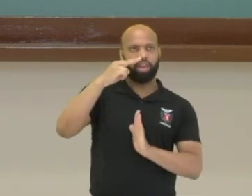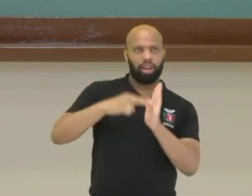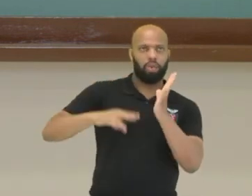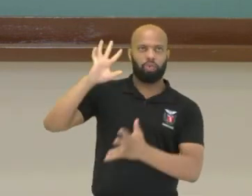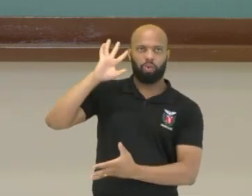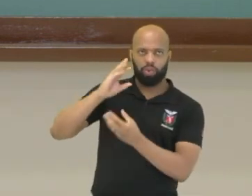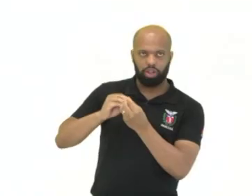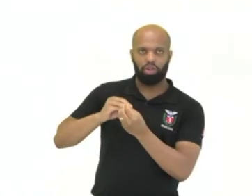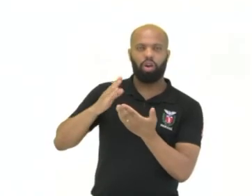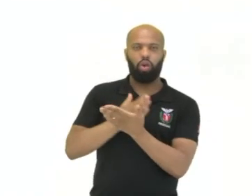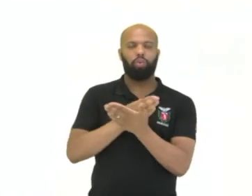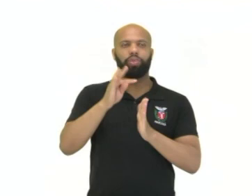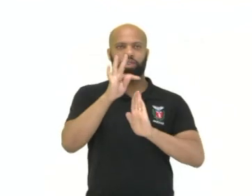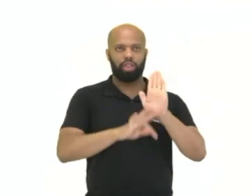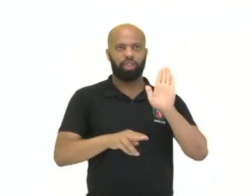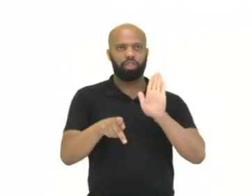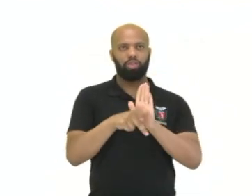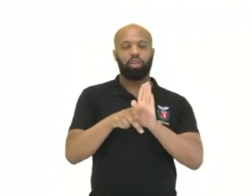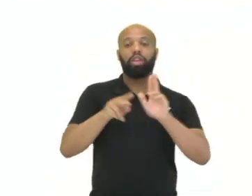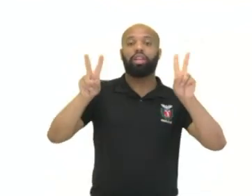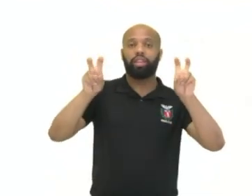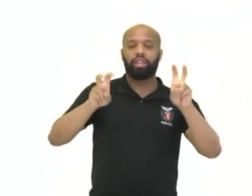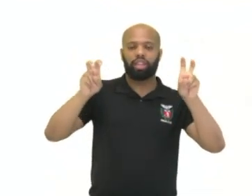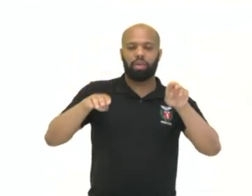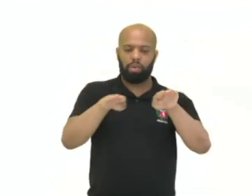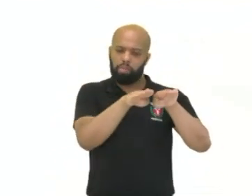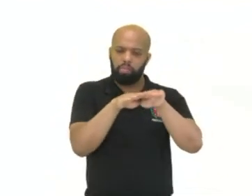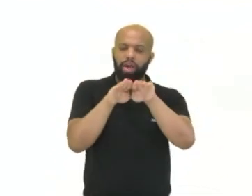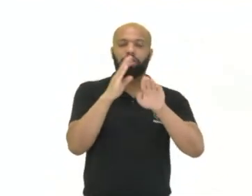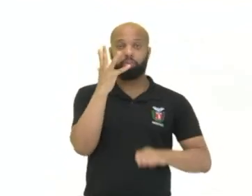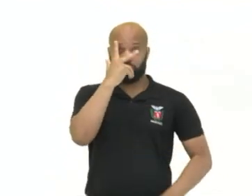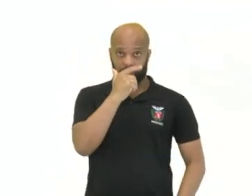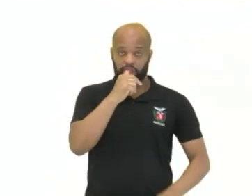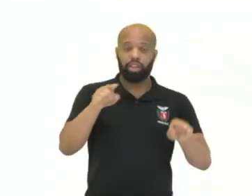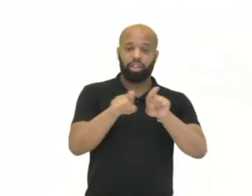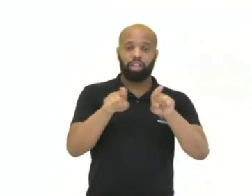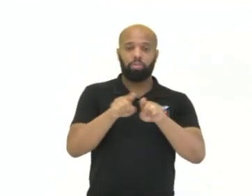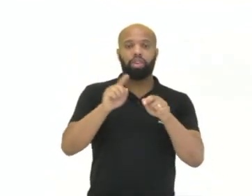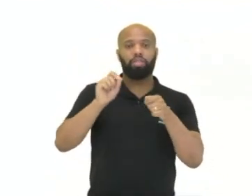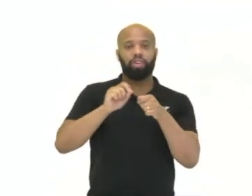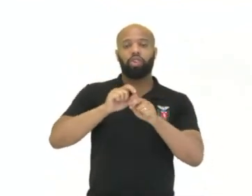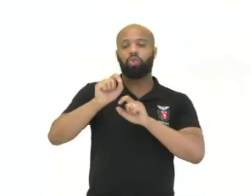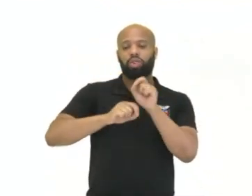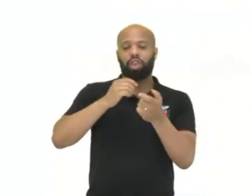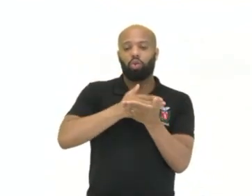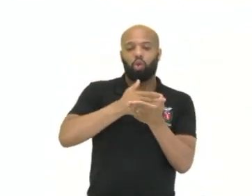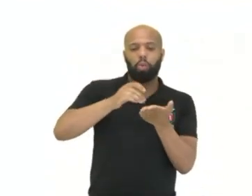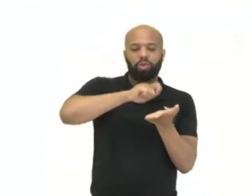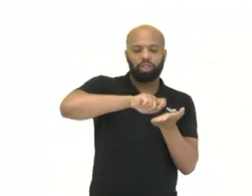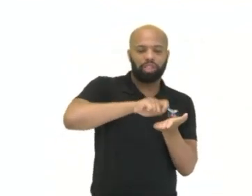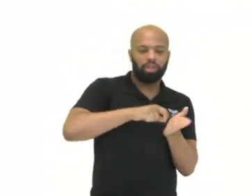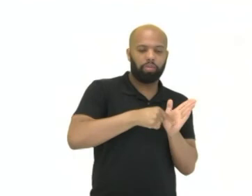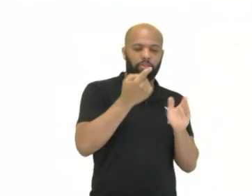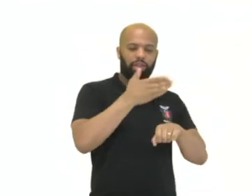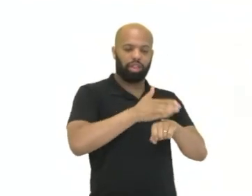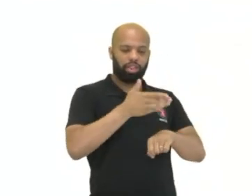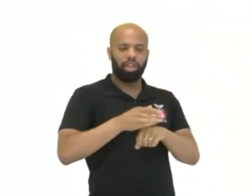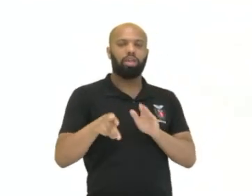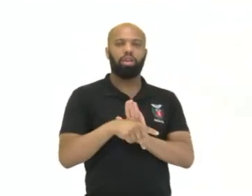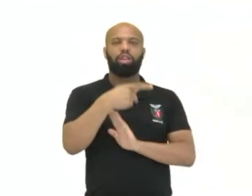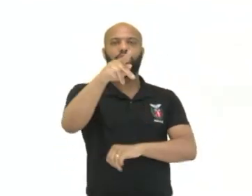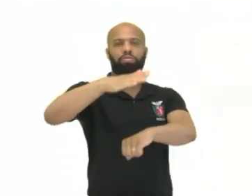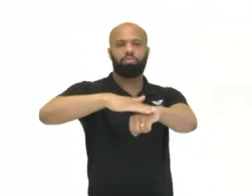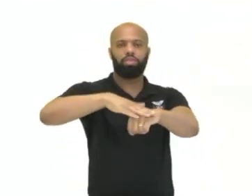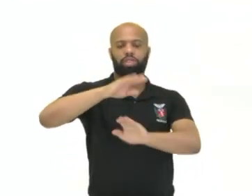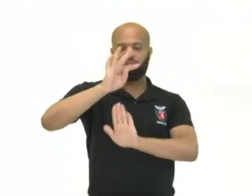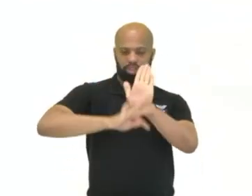e interpretamos alguns textos sobre a temática dos padrões de beleza e construímos uma primeira versão da sua produção